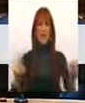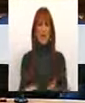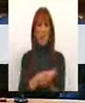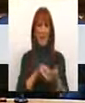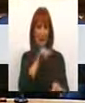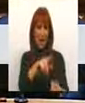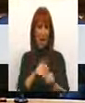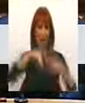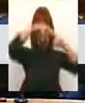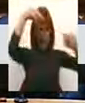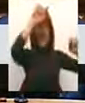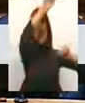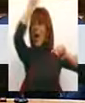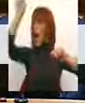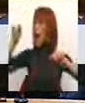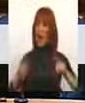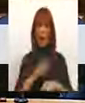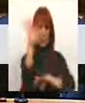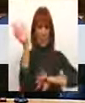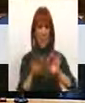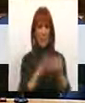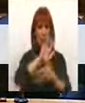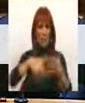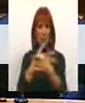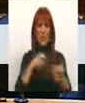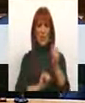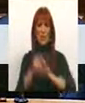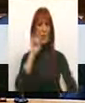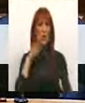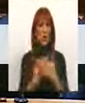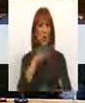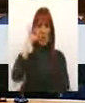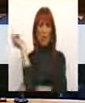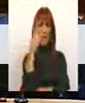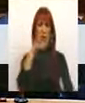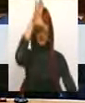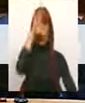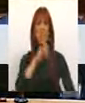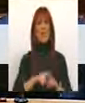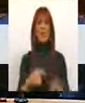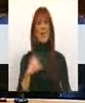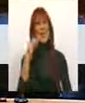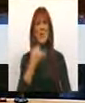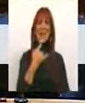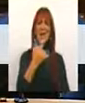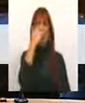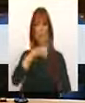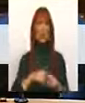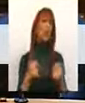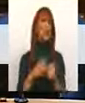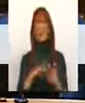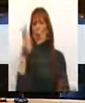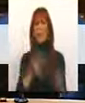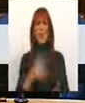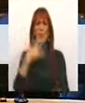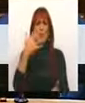base nela que as câmaras municipais preparam os seus planos proteção da floresta. E o Governo tenta dizer às pessoas que está tudo